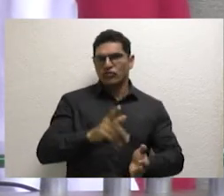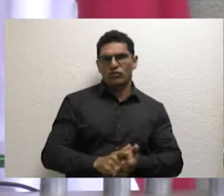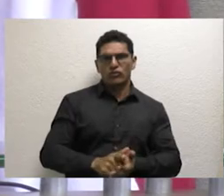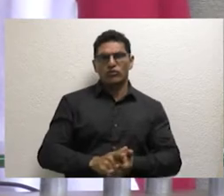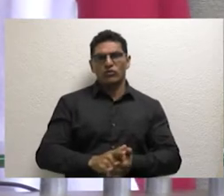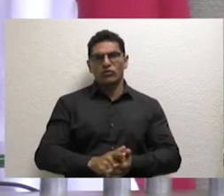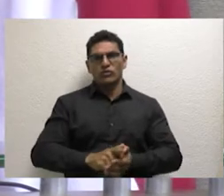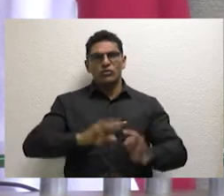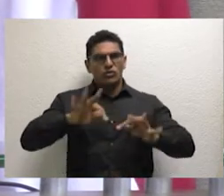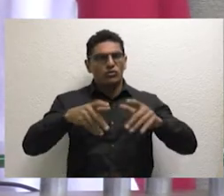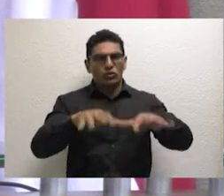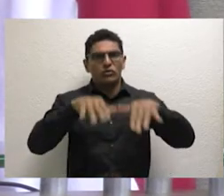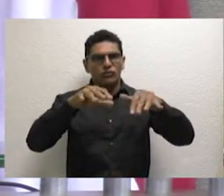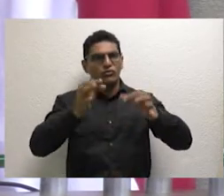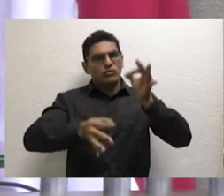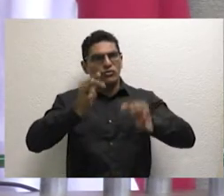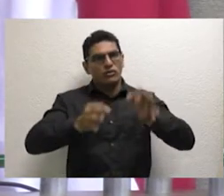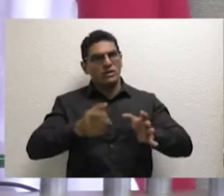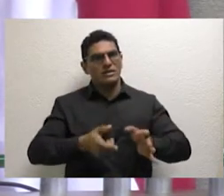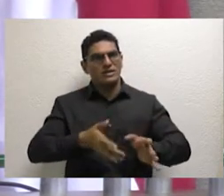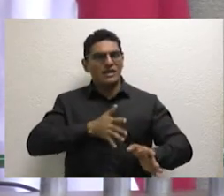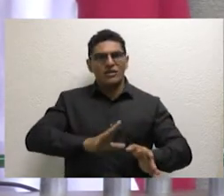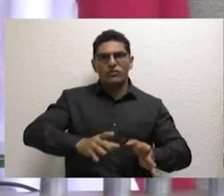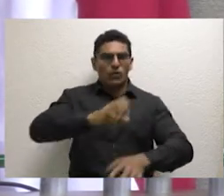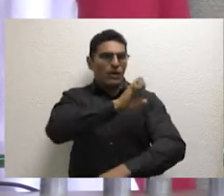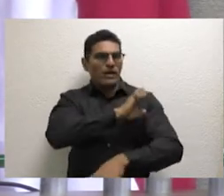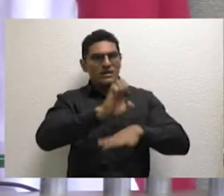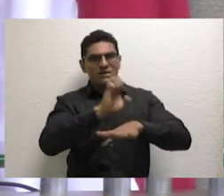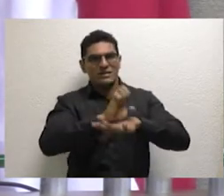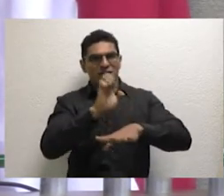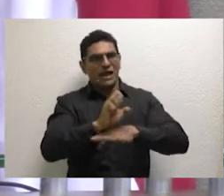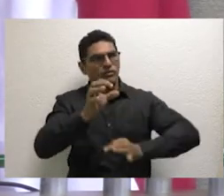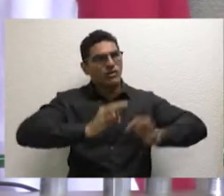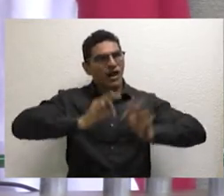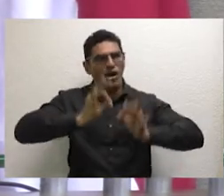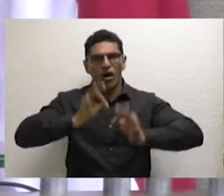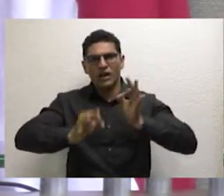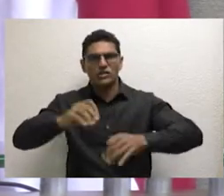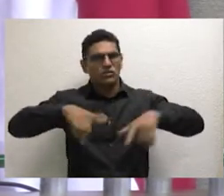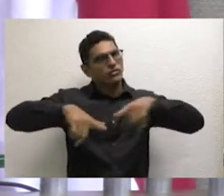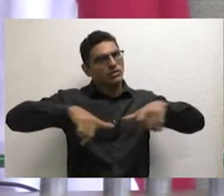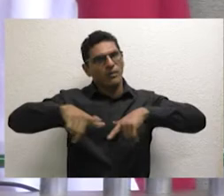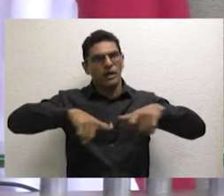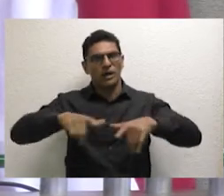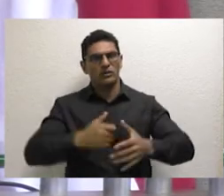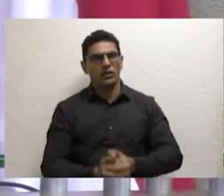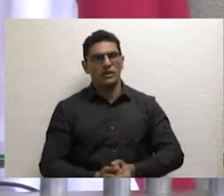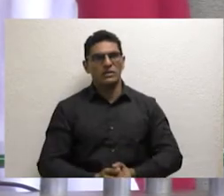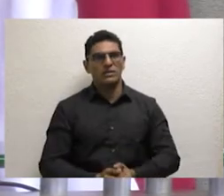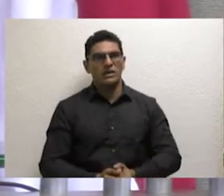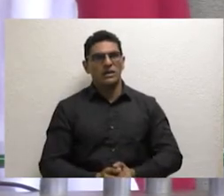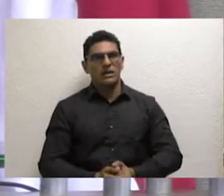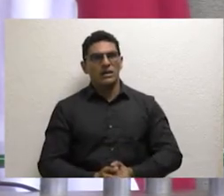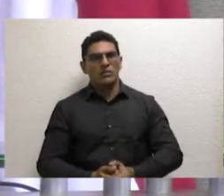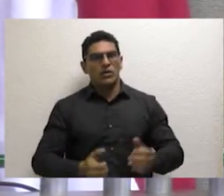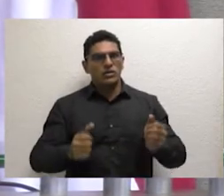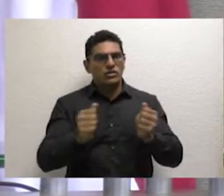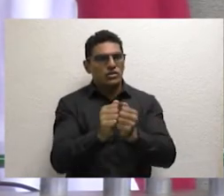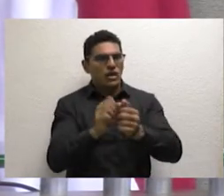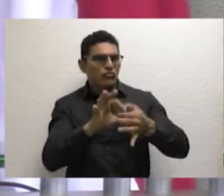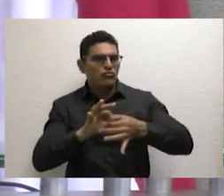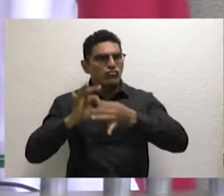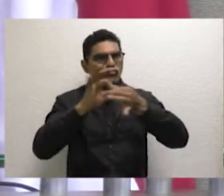não aceitamos nenhuma ingerência do estado na organização dos trabalhadores e por isso estamos solidários